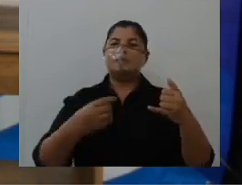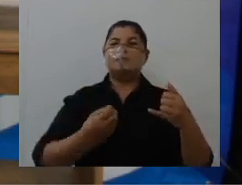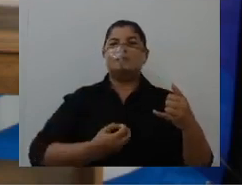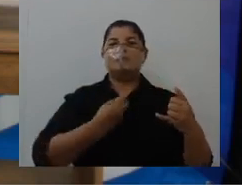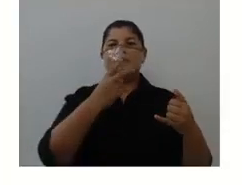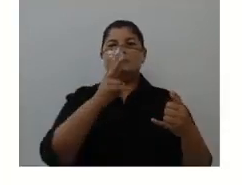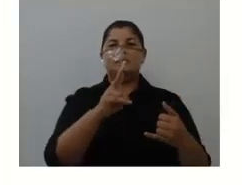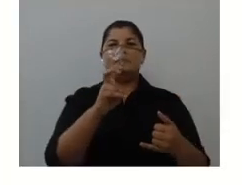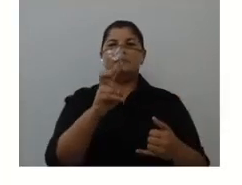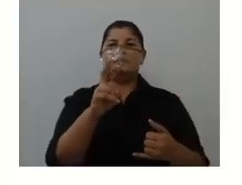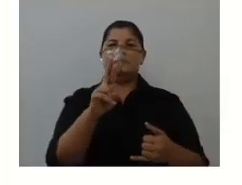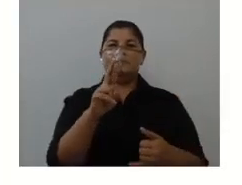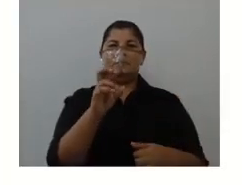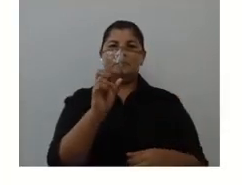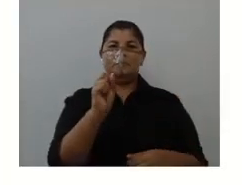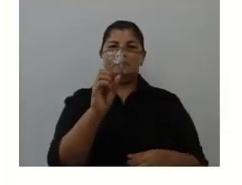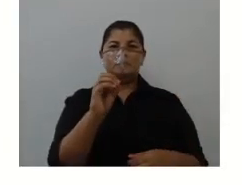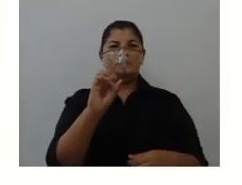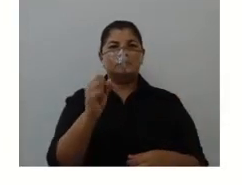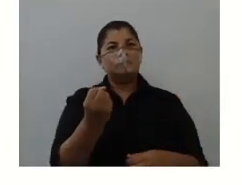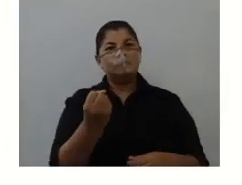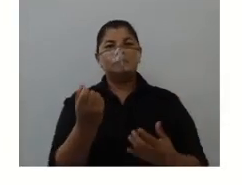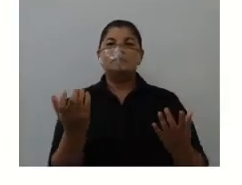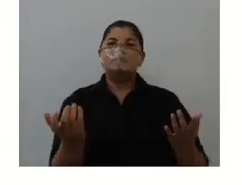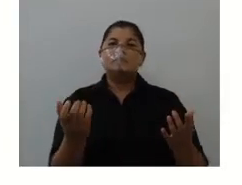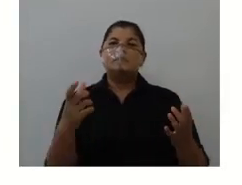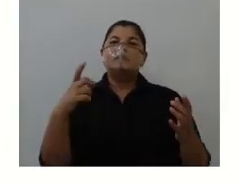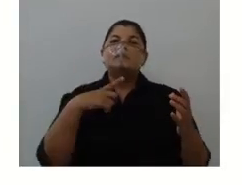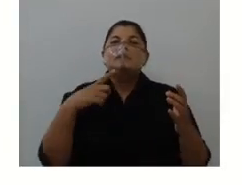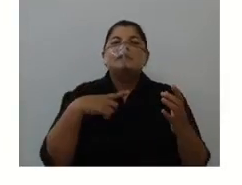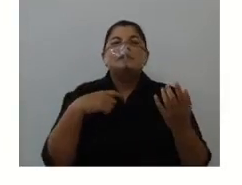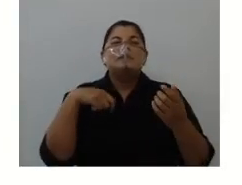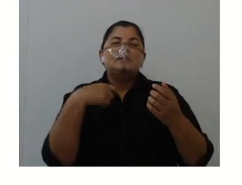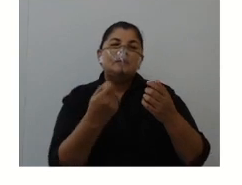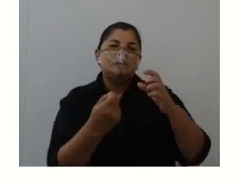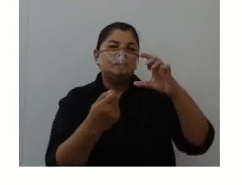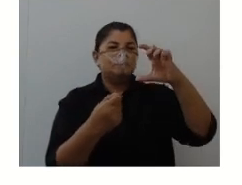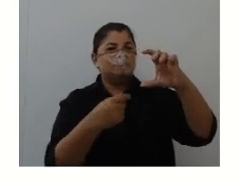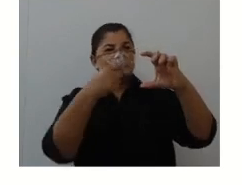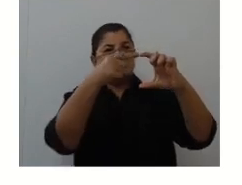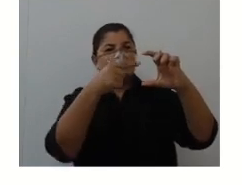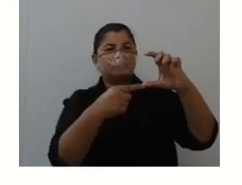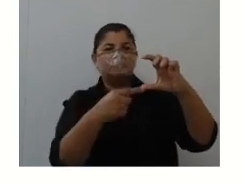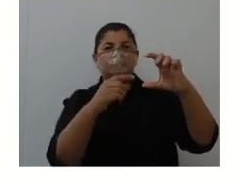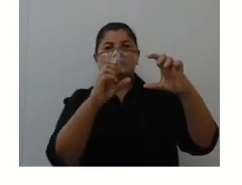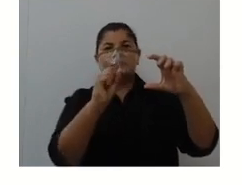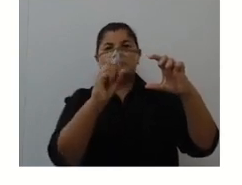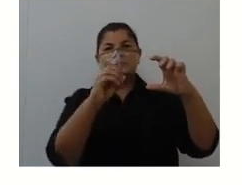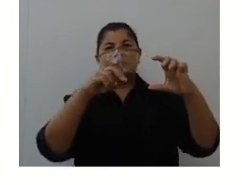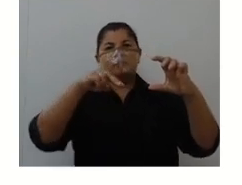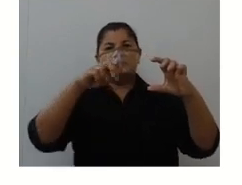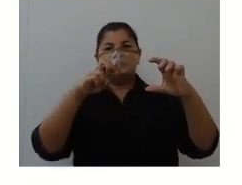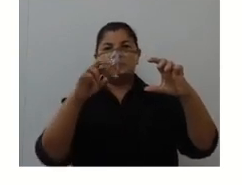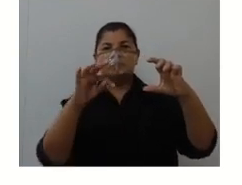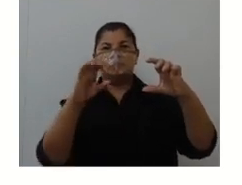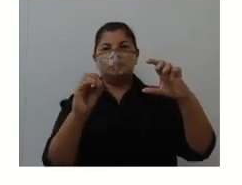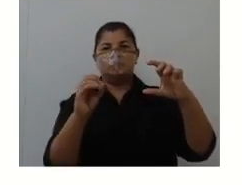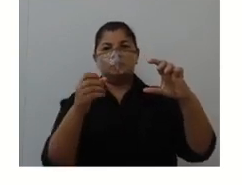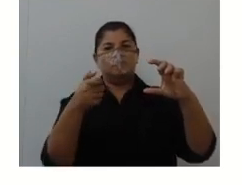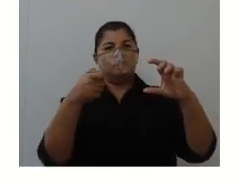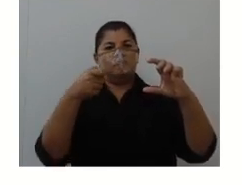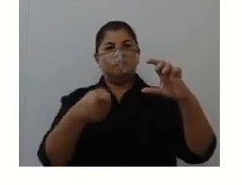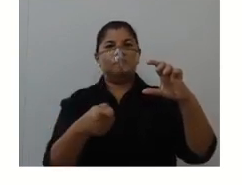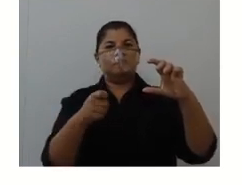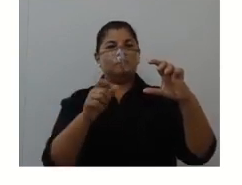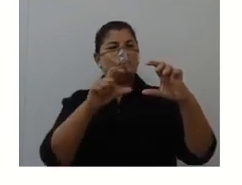Nesse caso, eu tenho um estilo de poema chamado soneto, soneto clássico. É a chamada forma fixa